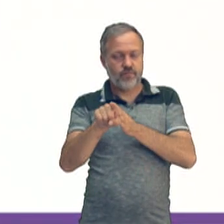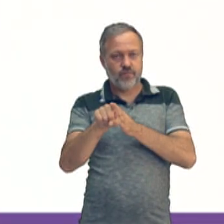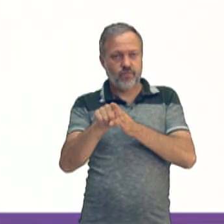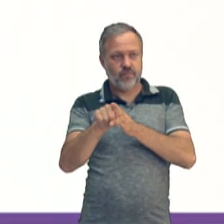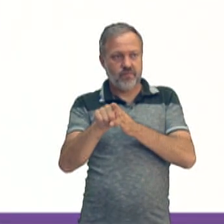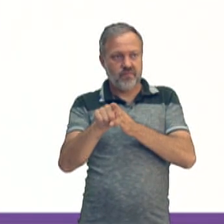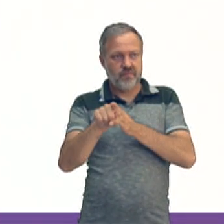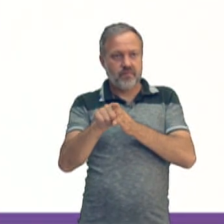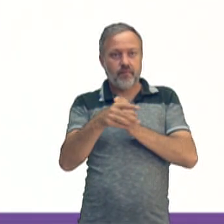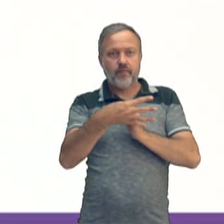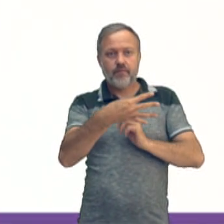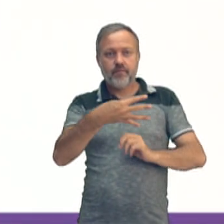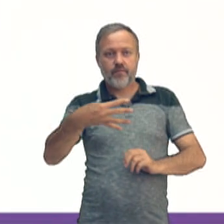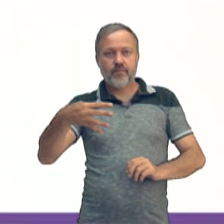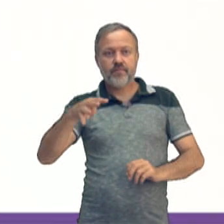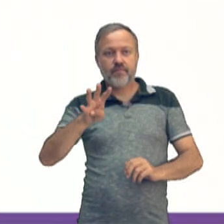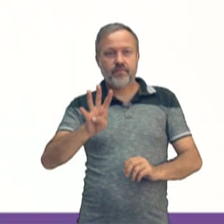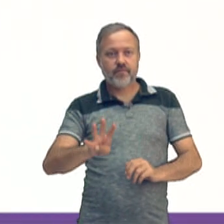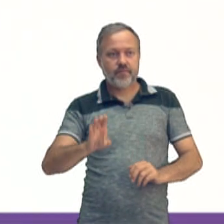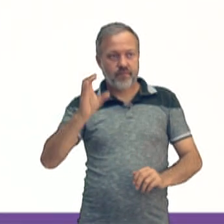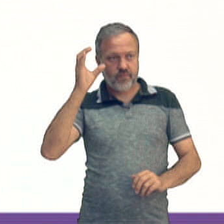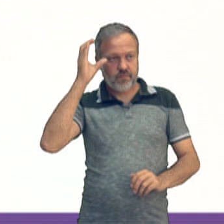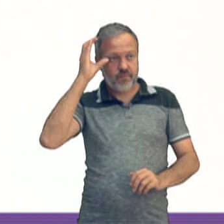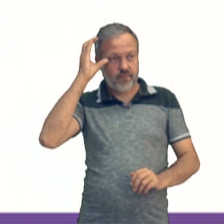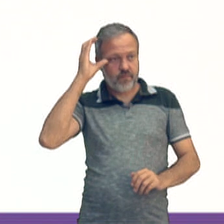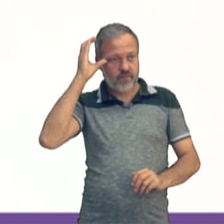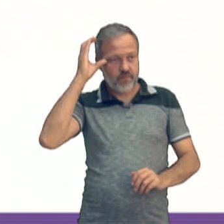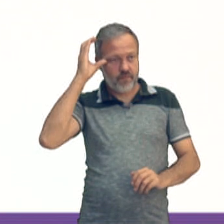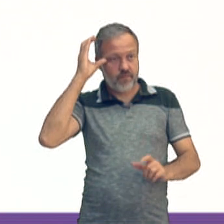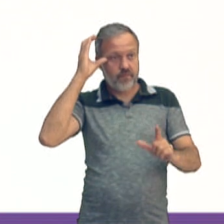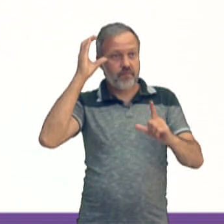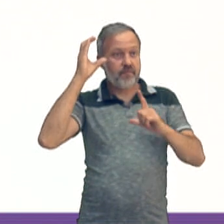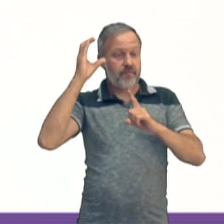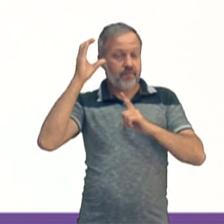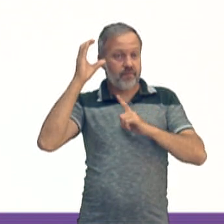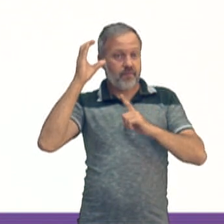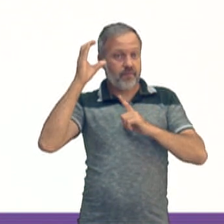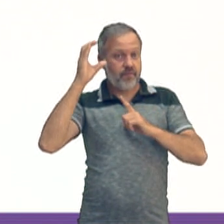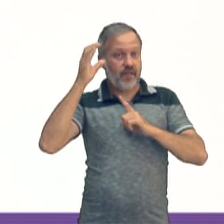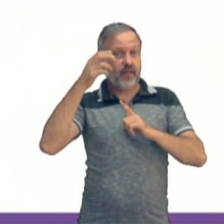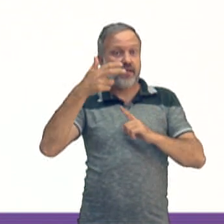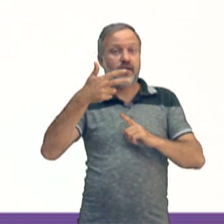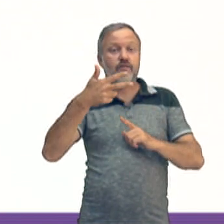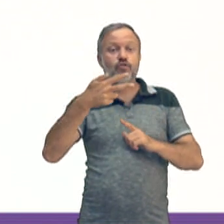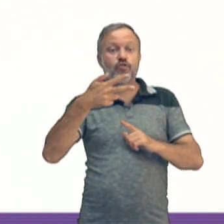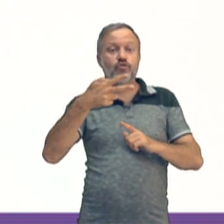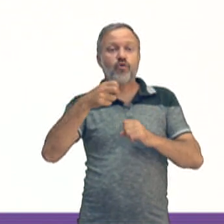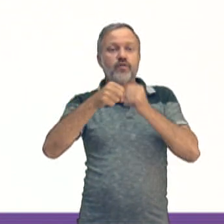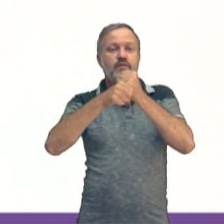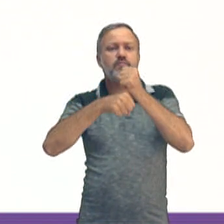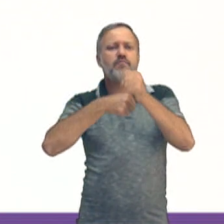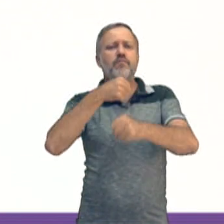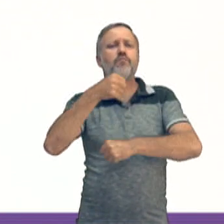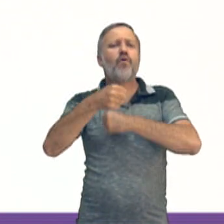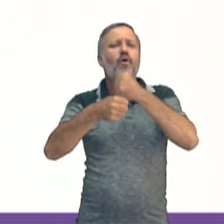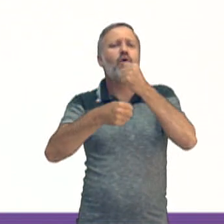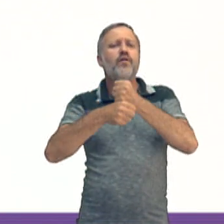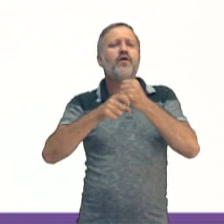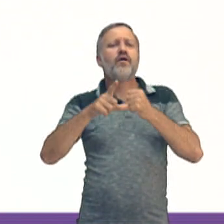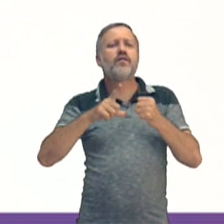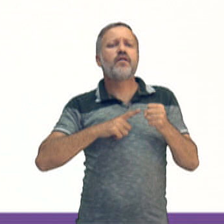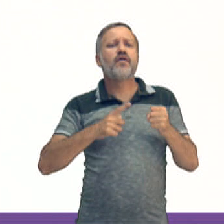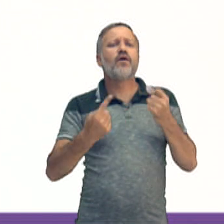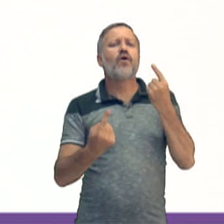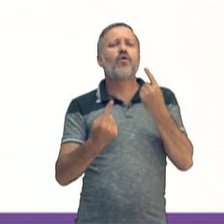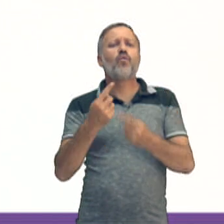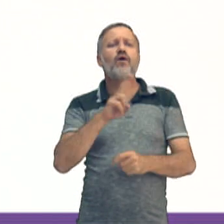calendário chinês, os ciclos de 12 anos recebem o nome de letra A, estrelas, letra B,